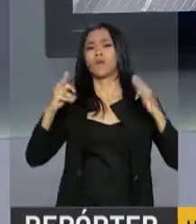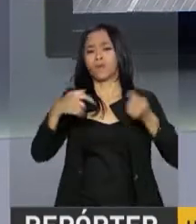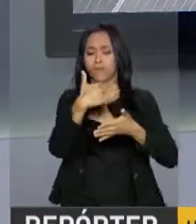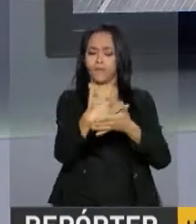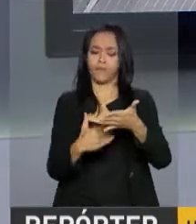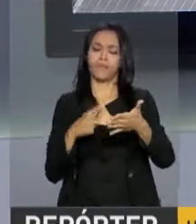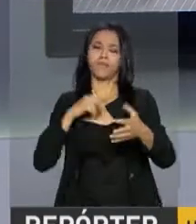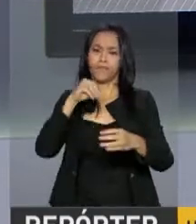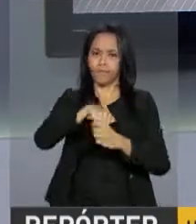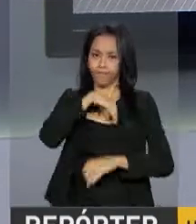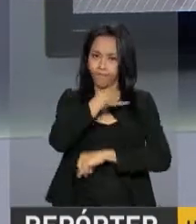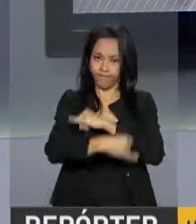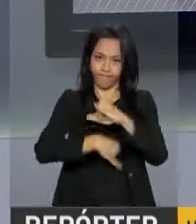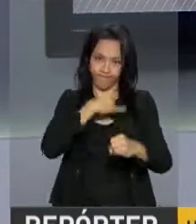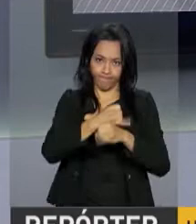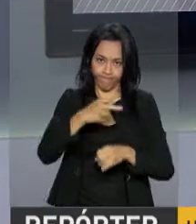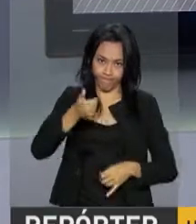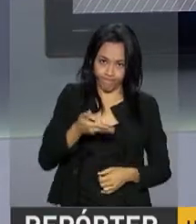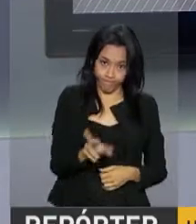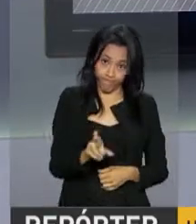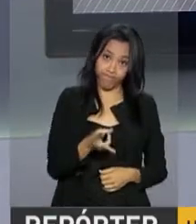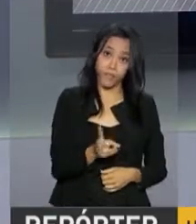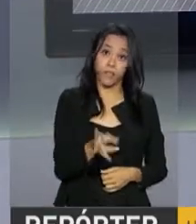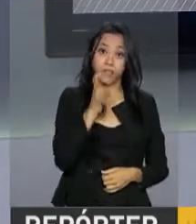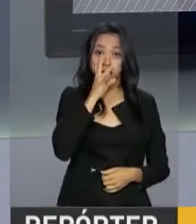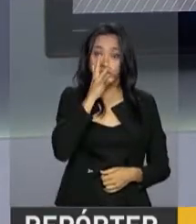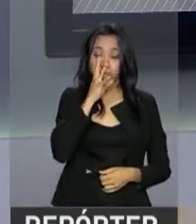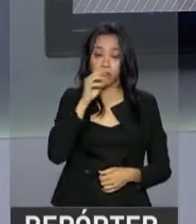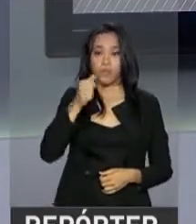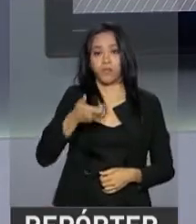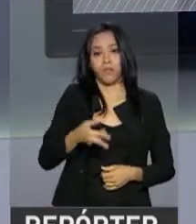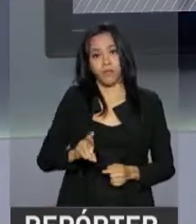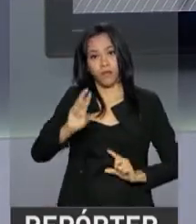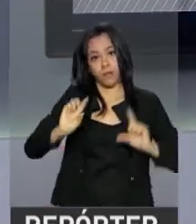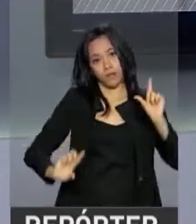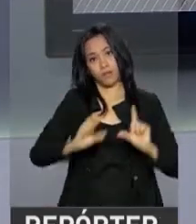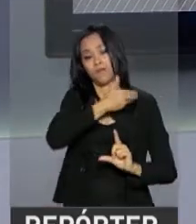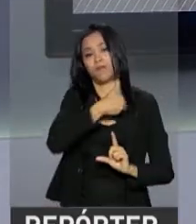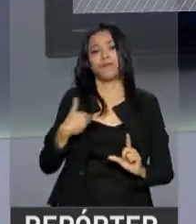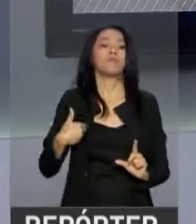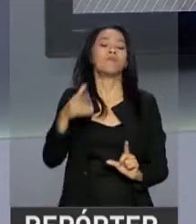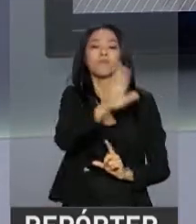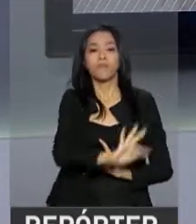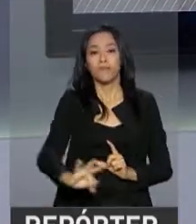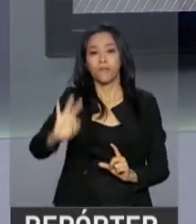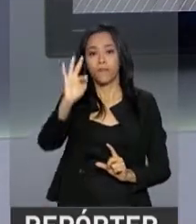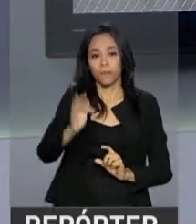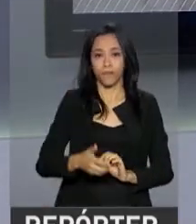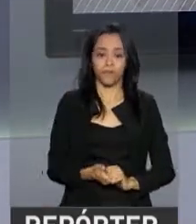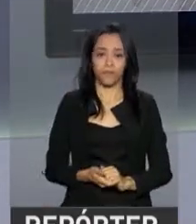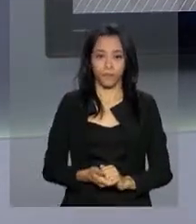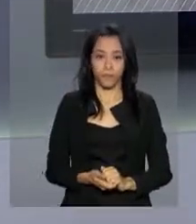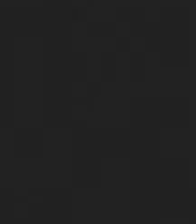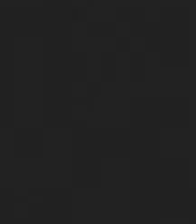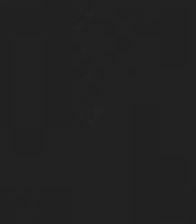também está na página da nbr na internet continue com a gente na nbr a tv do governo federal